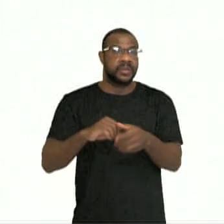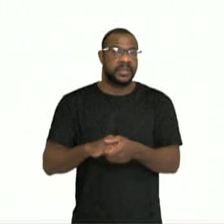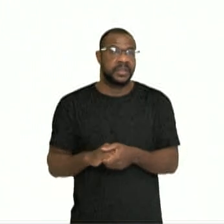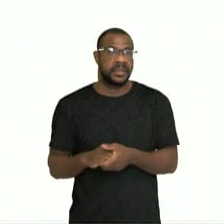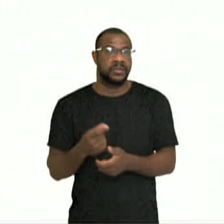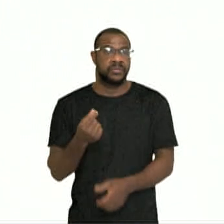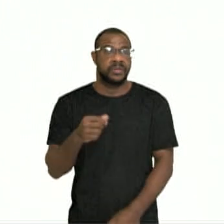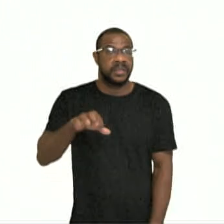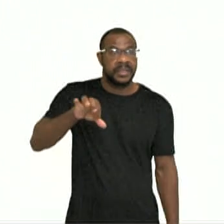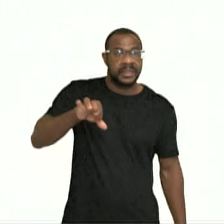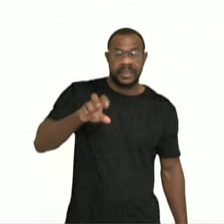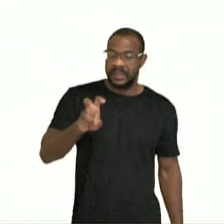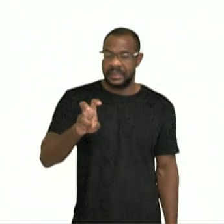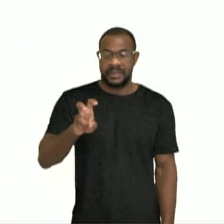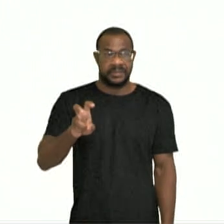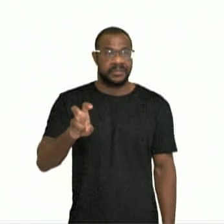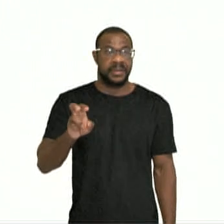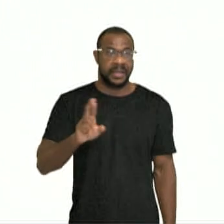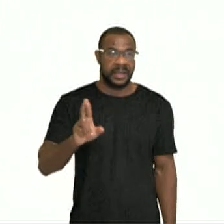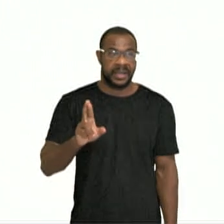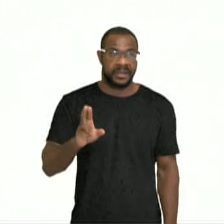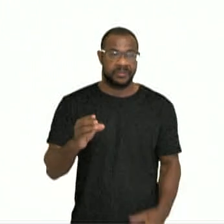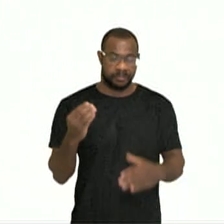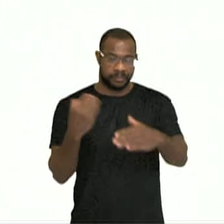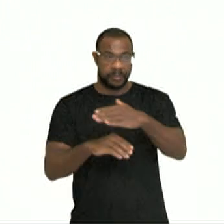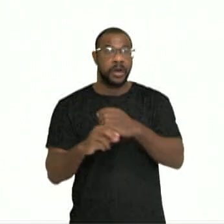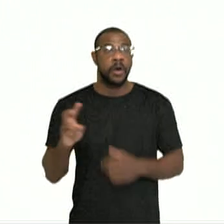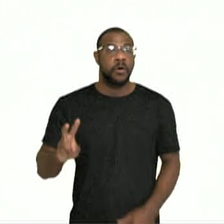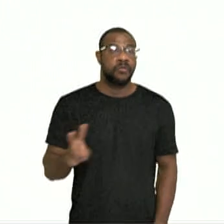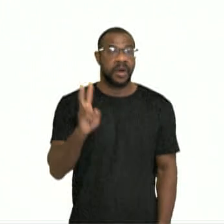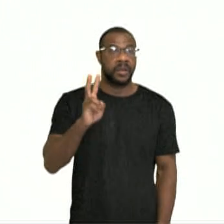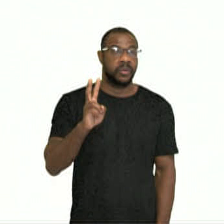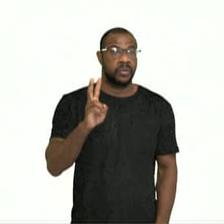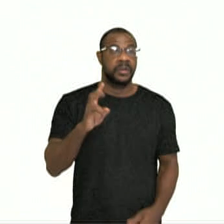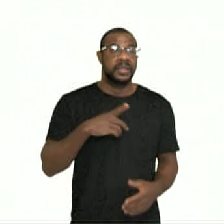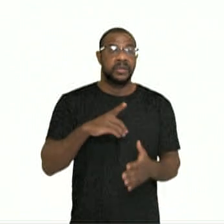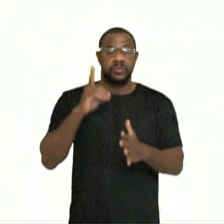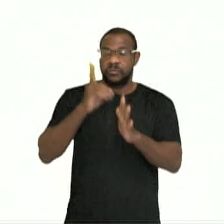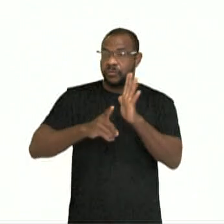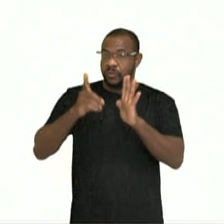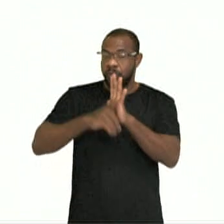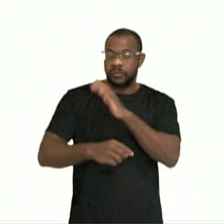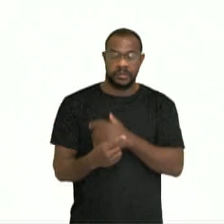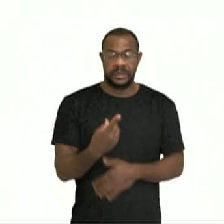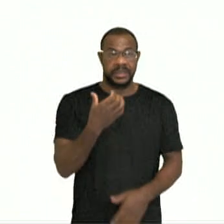95 dessa aplicação. O valor do rendimento houve um desconto de R$